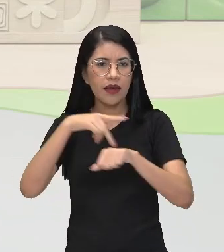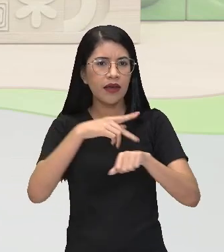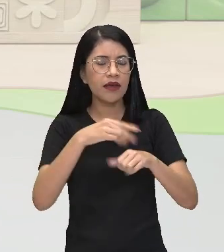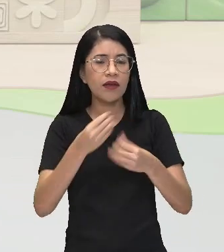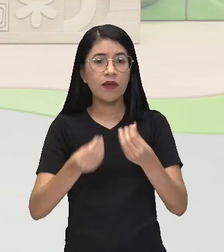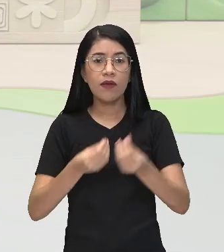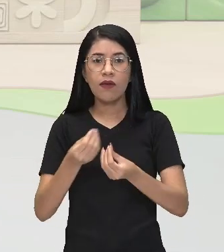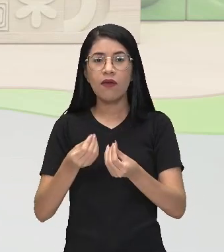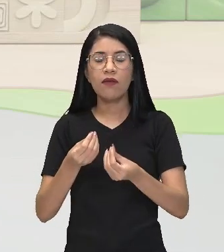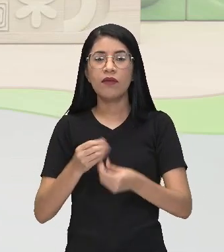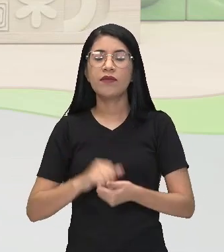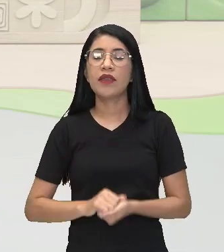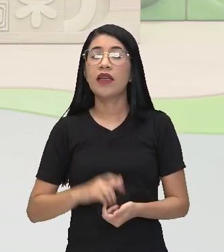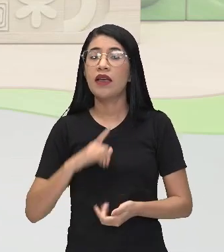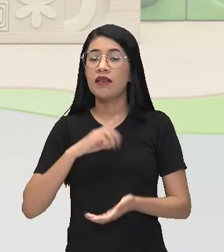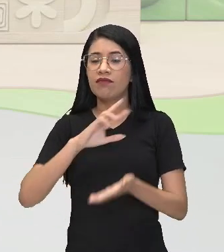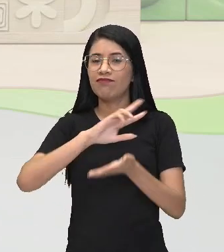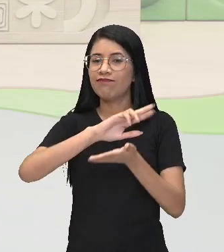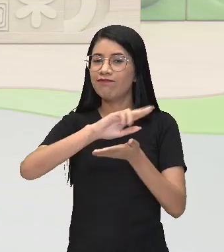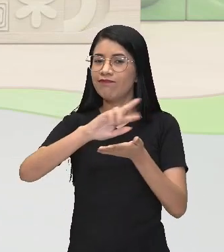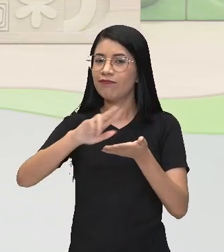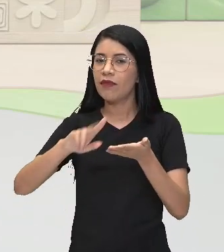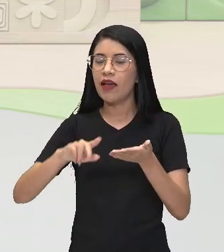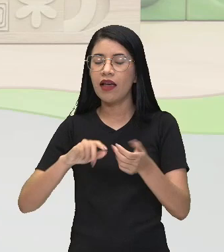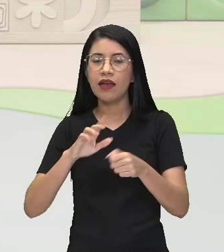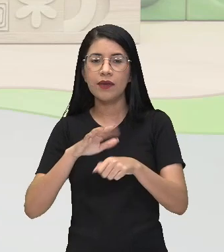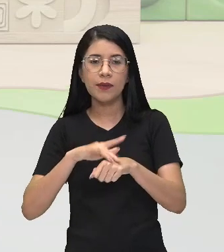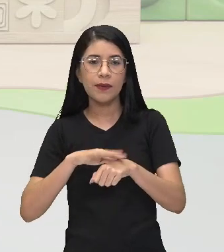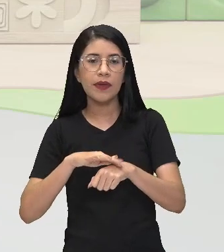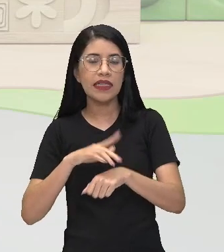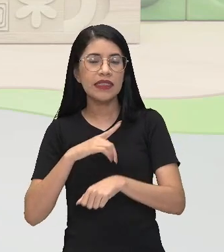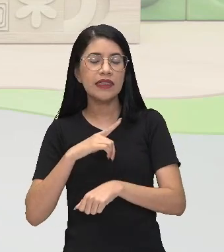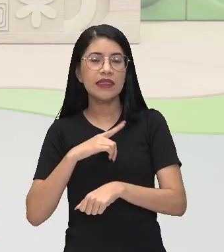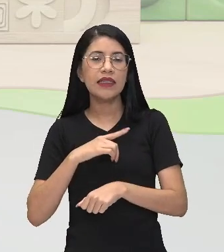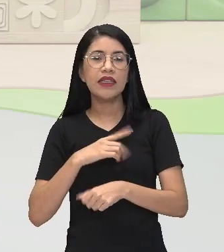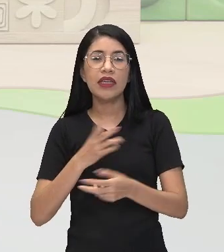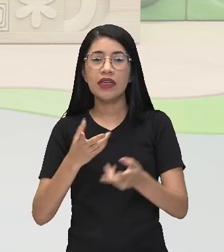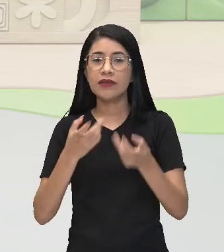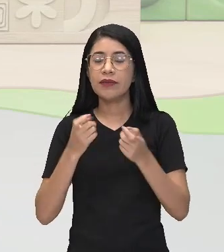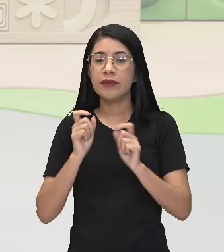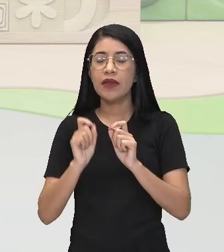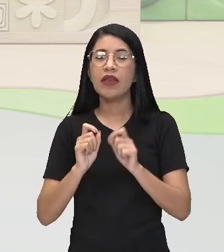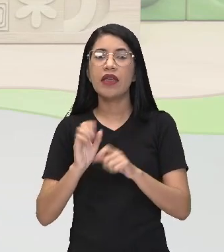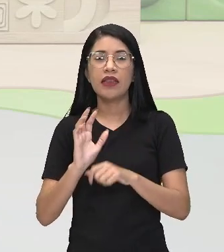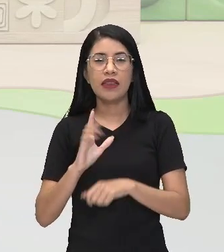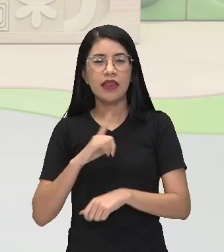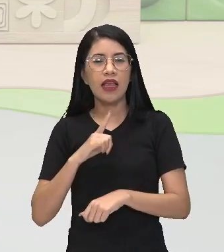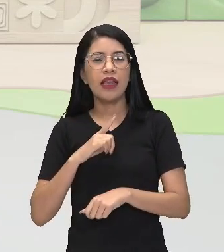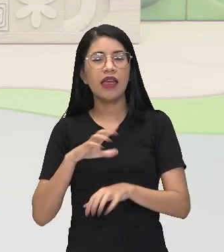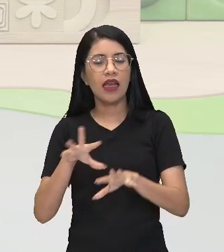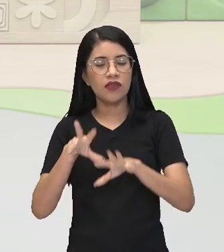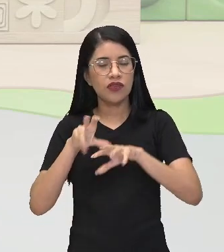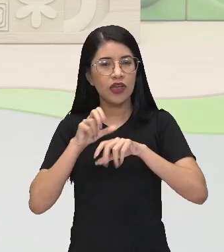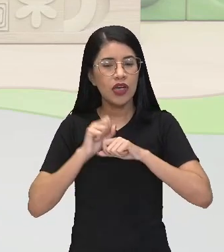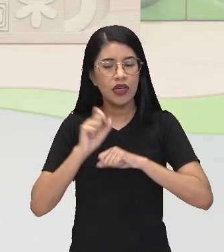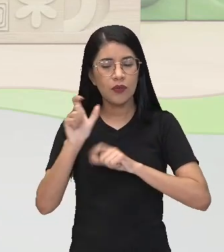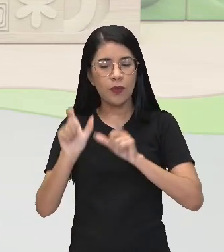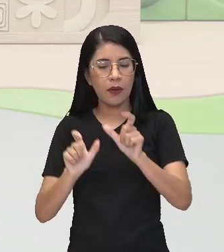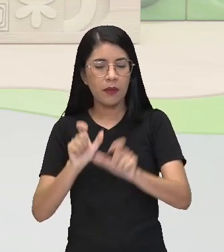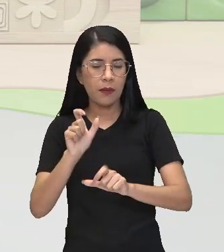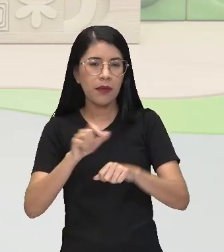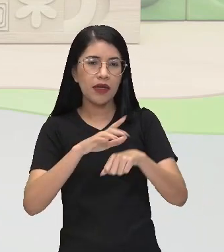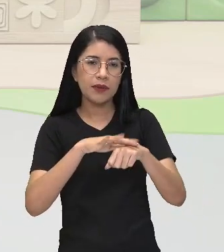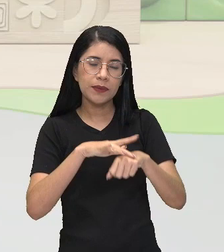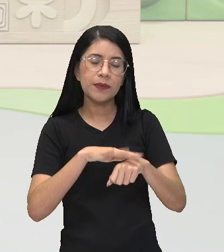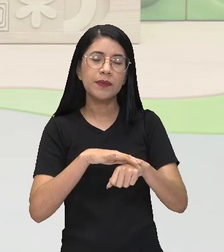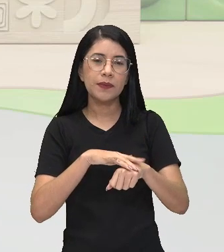doenças que nós estamos vendo aí acometendo as pessoas, adoecendo as pessoas,